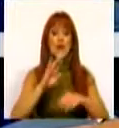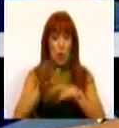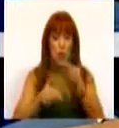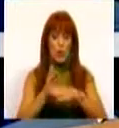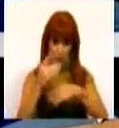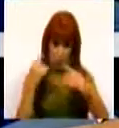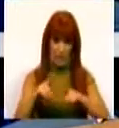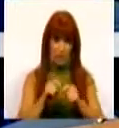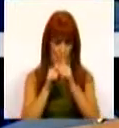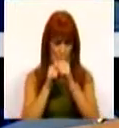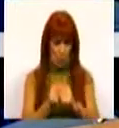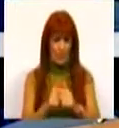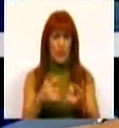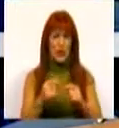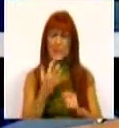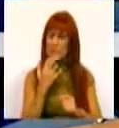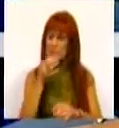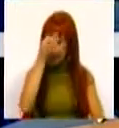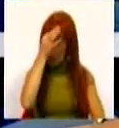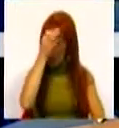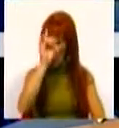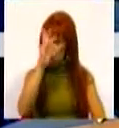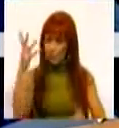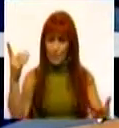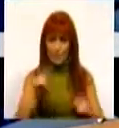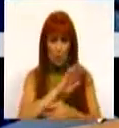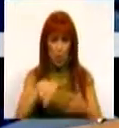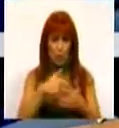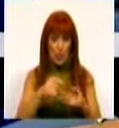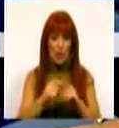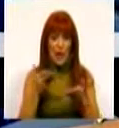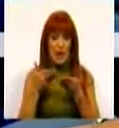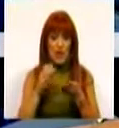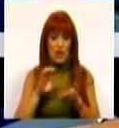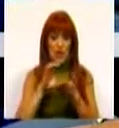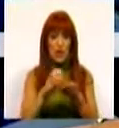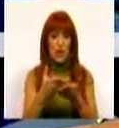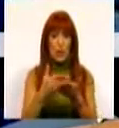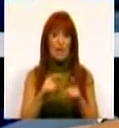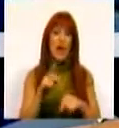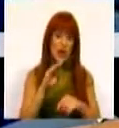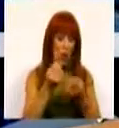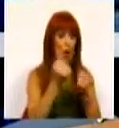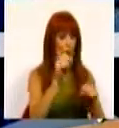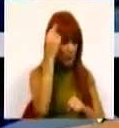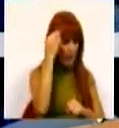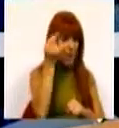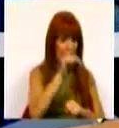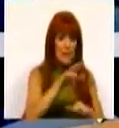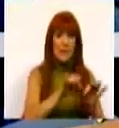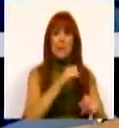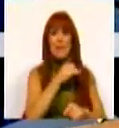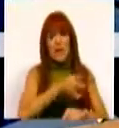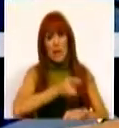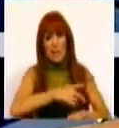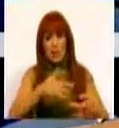a haver um cumprimento escrupuloso daquilo que é o Plano de Assistência Económica e Financeira, também por parte da Região Autónoma da Madeira, que permita